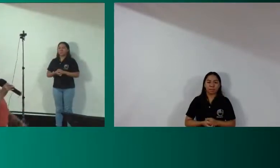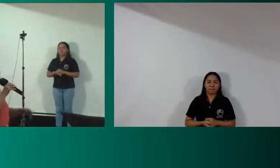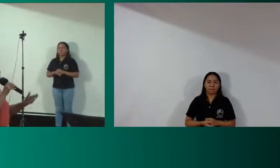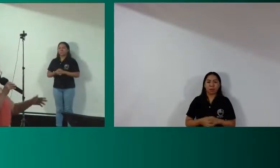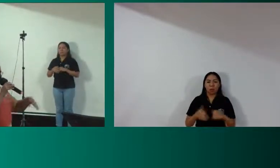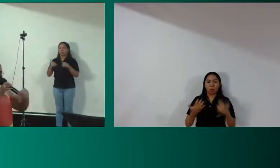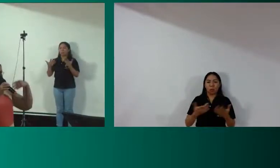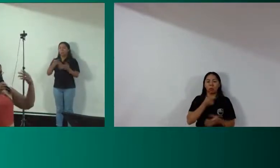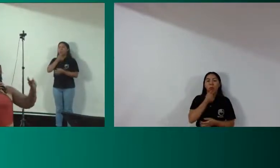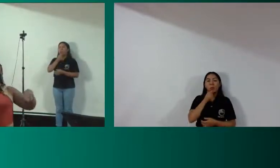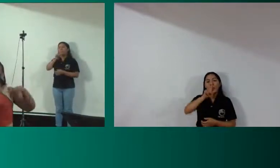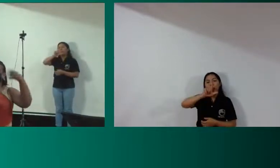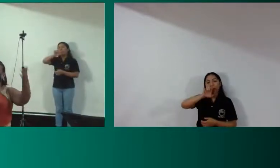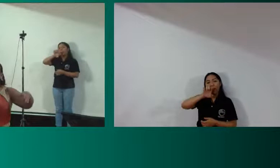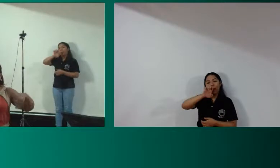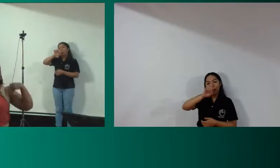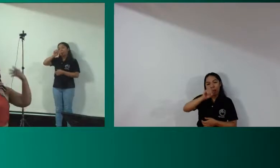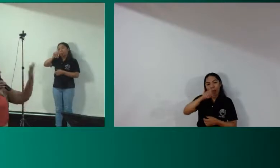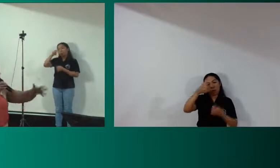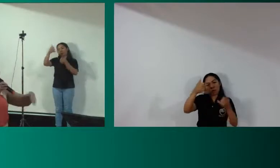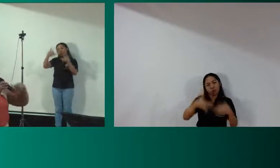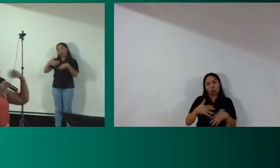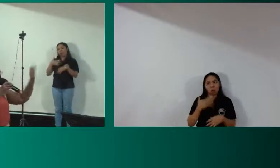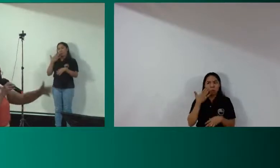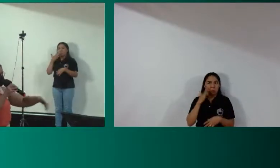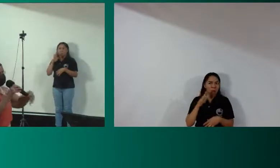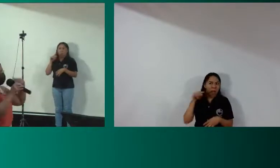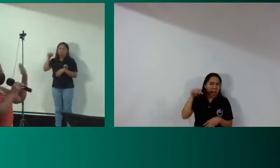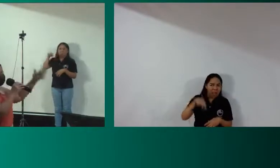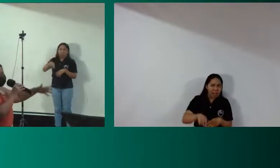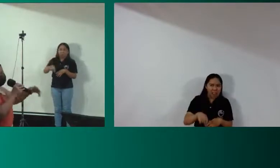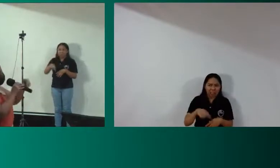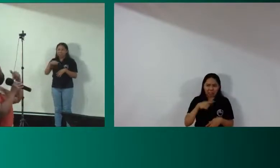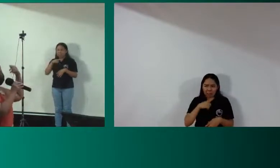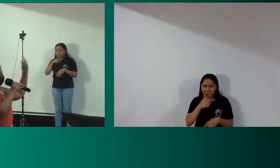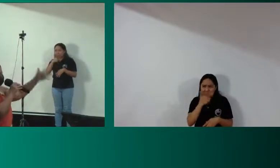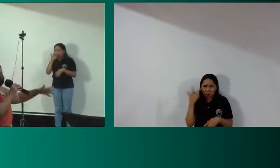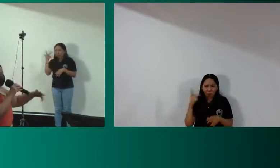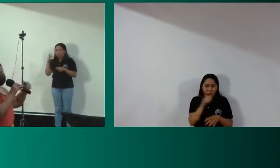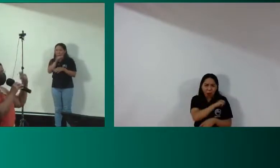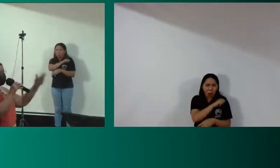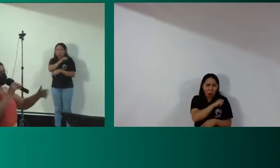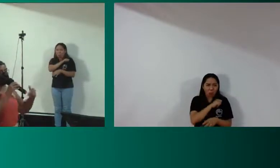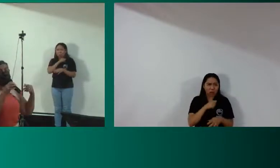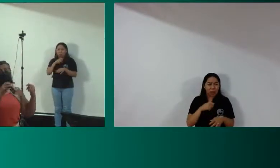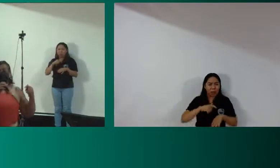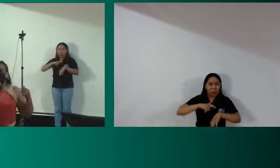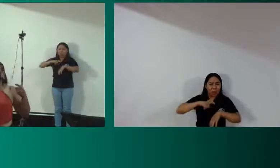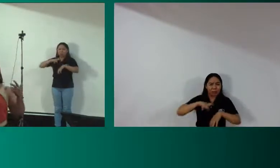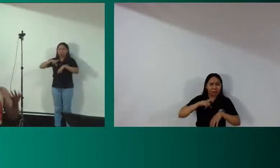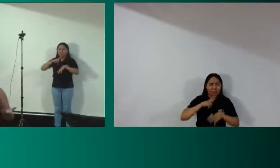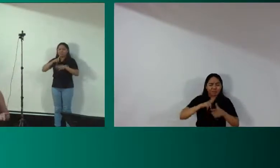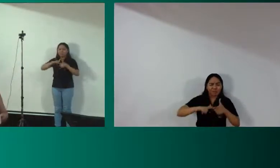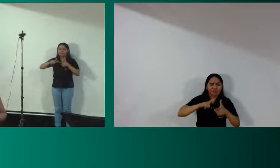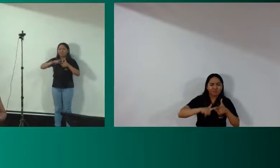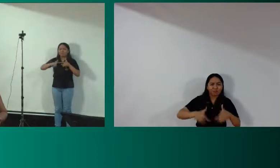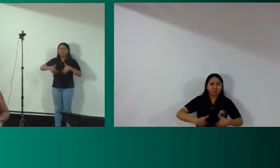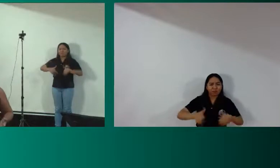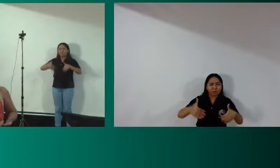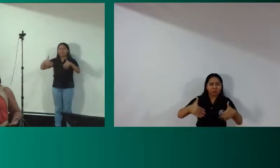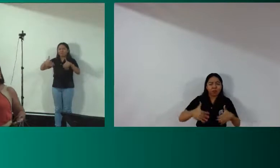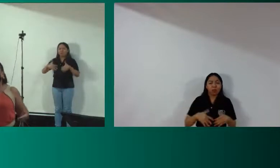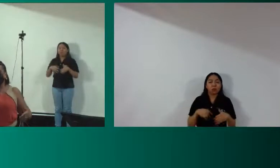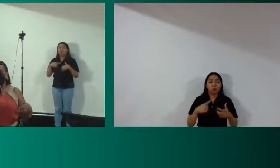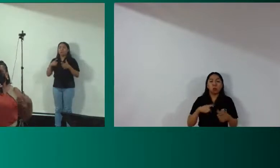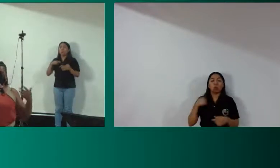Léo falou né não sei se é que tem alguém na situação de fome e como nas periferias e tal os nossos